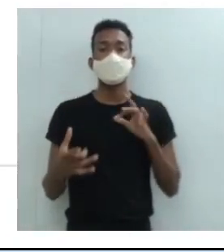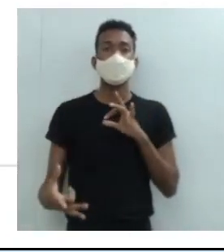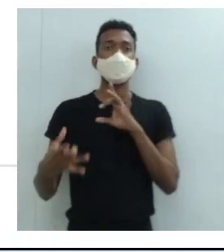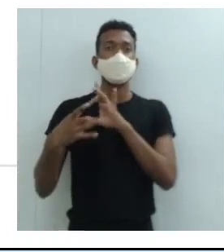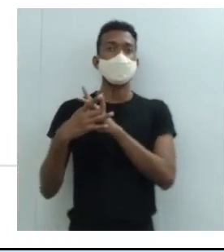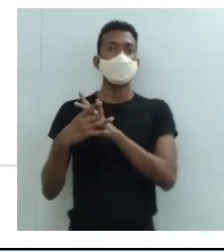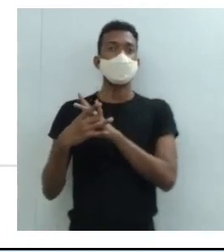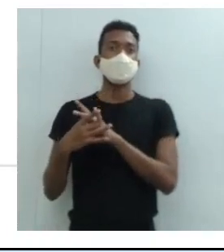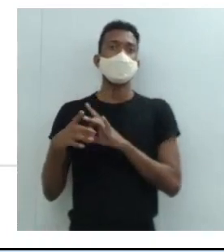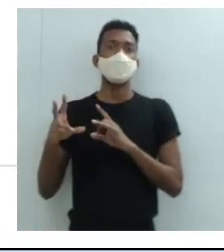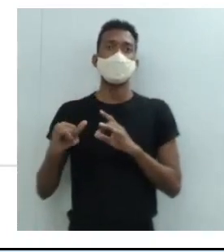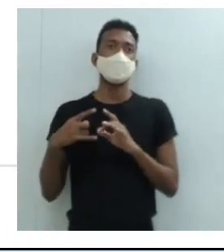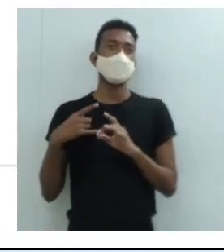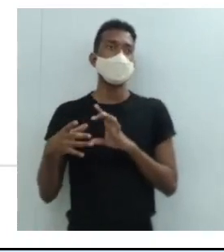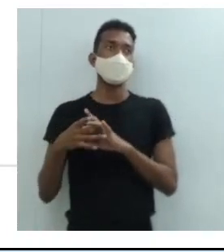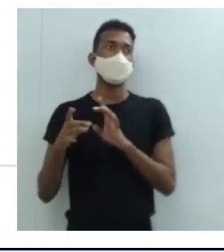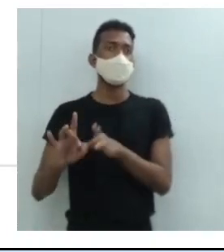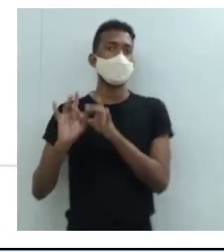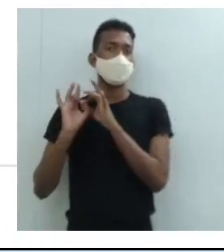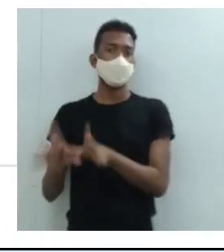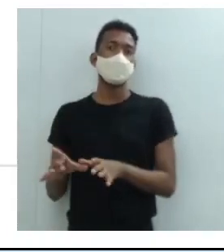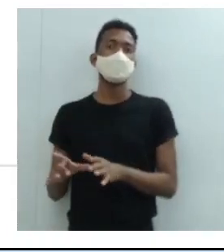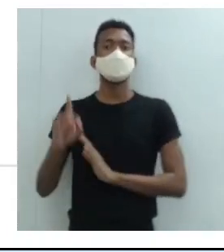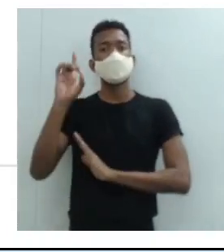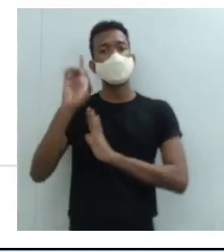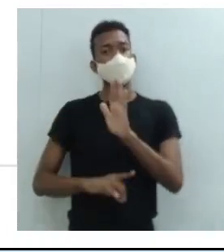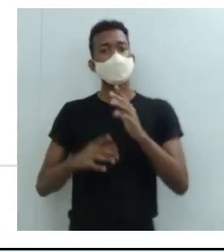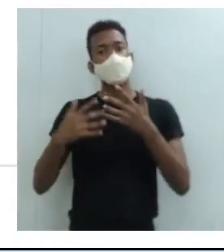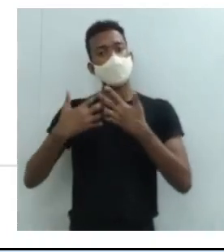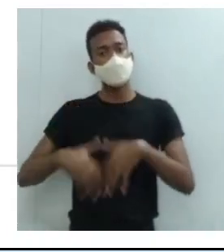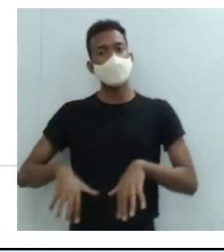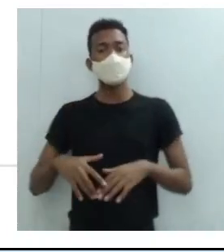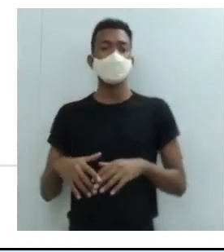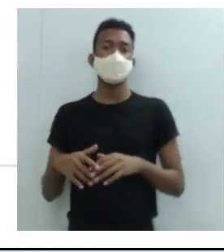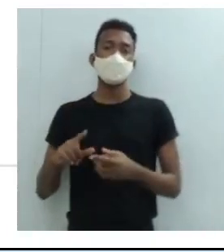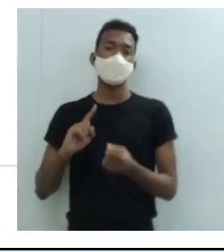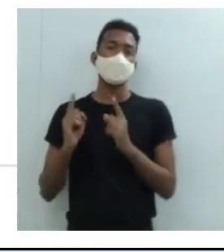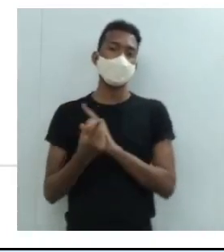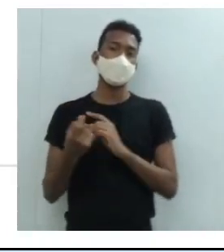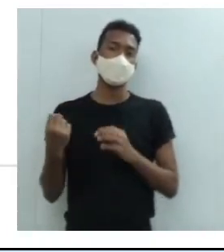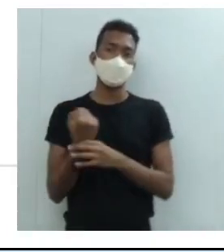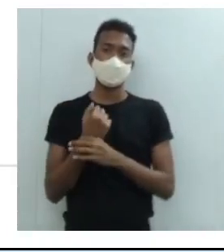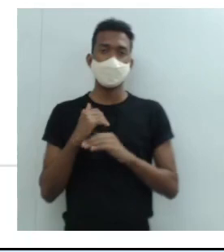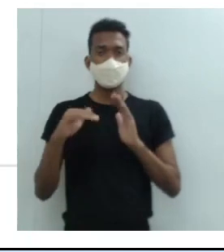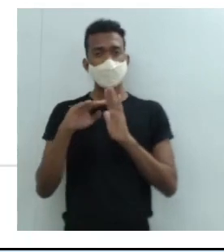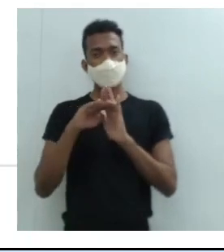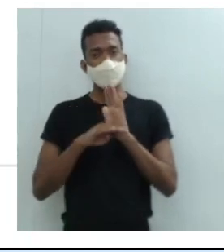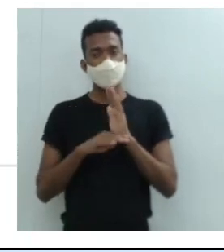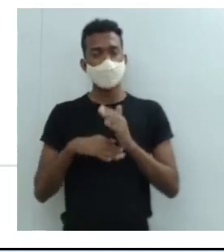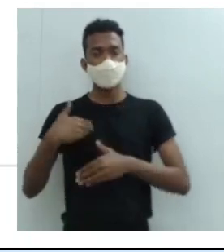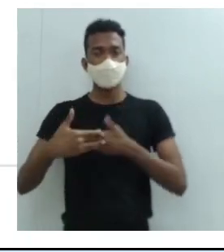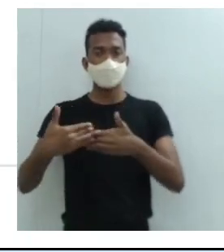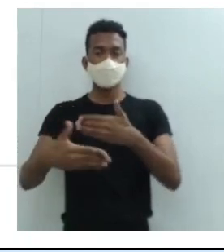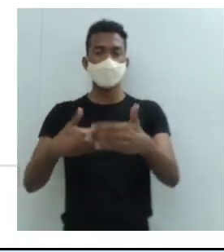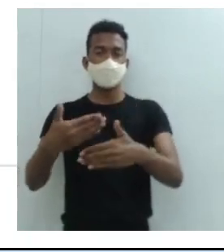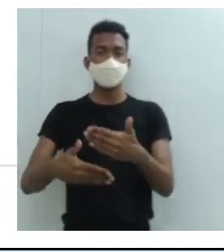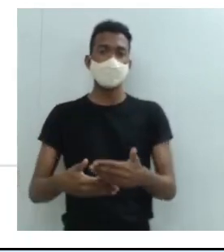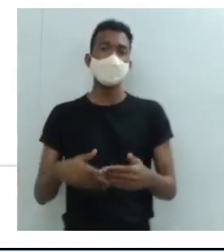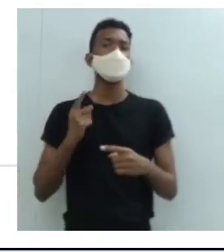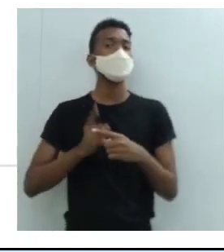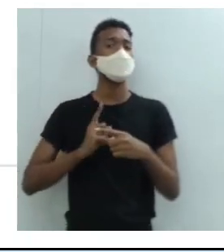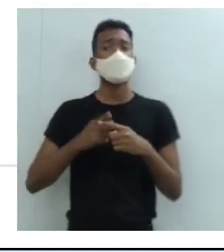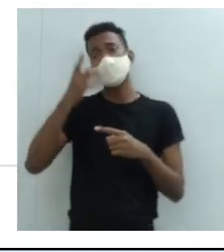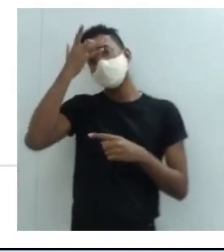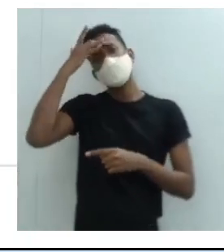aliança, a gente vai abrir mão do nosso direito natural em troca de quê? Da ordem, né? Da ordem, porque os indivíduos